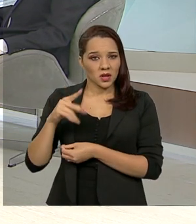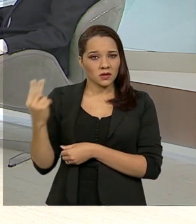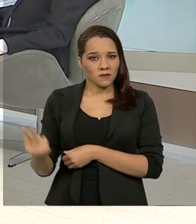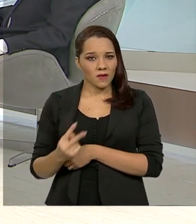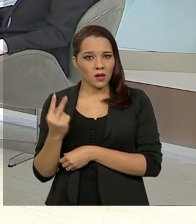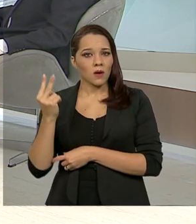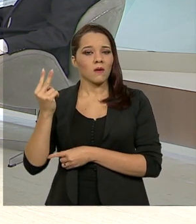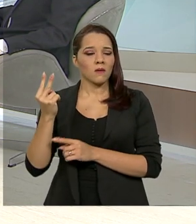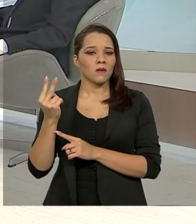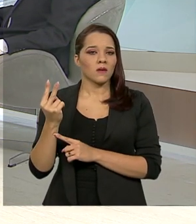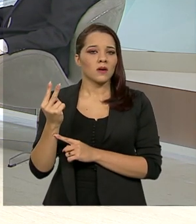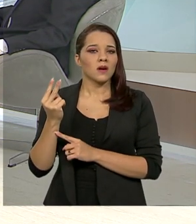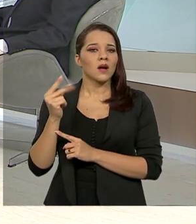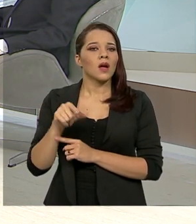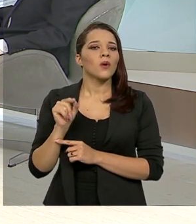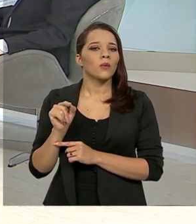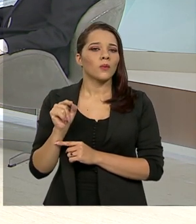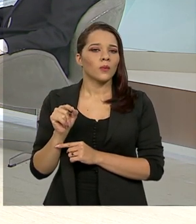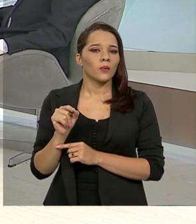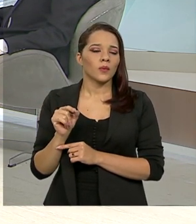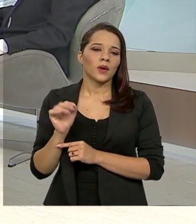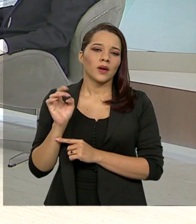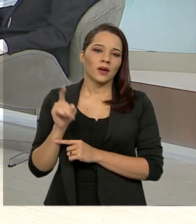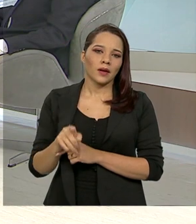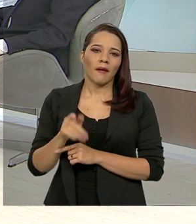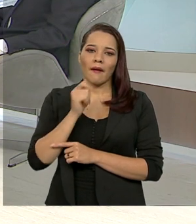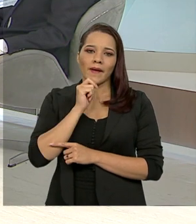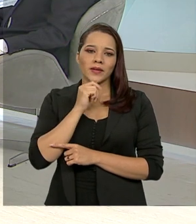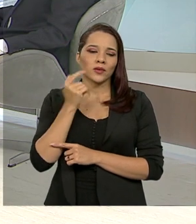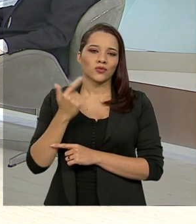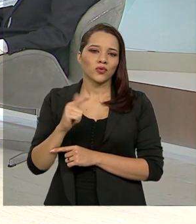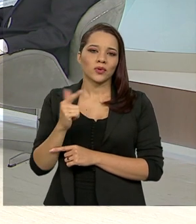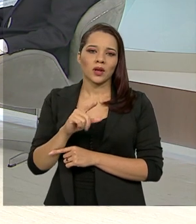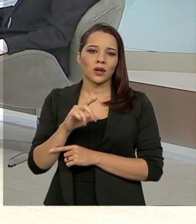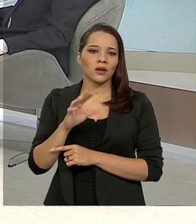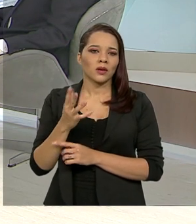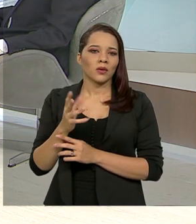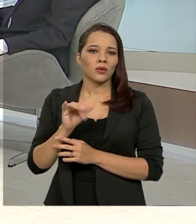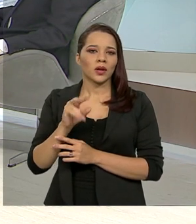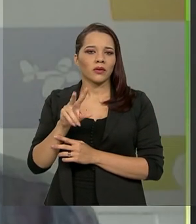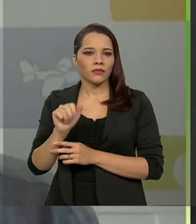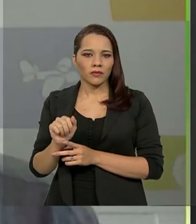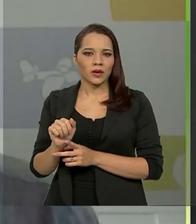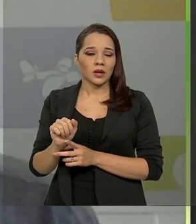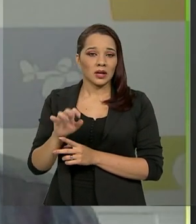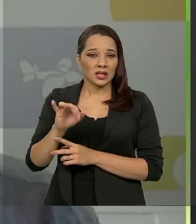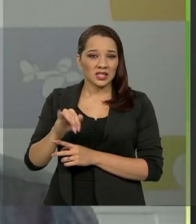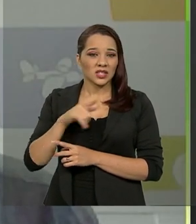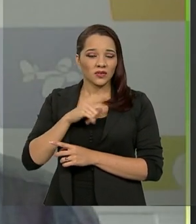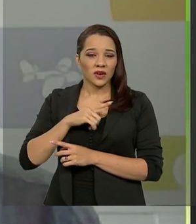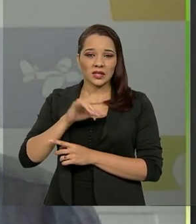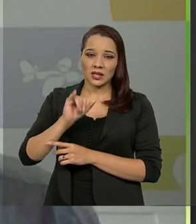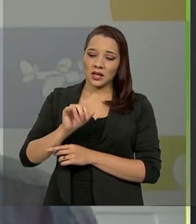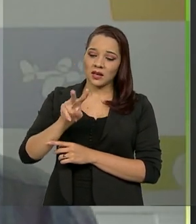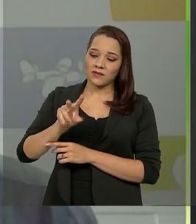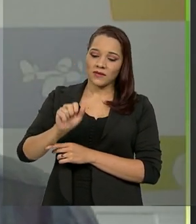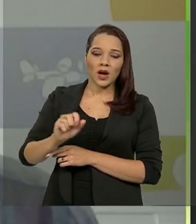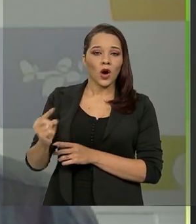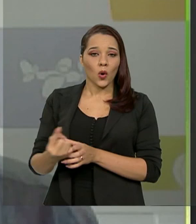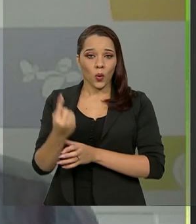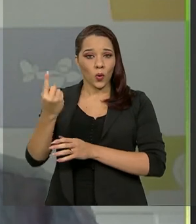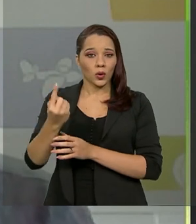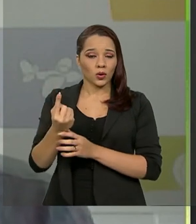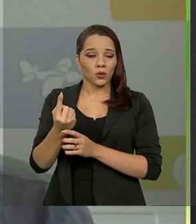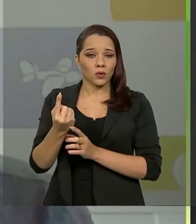valor decorre por nós ainda não termos um IVA. Porque se a gente tivesse um IVA único de base